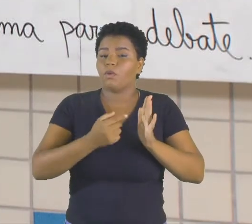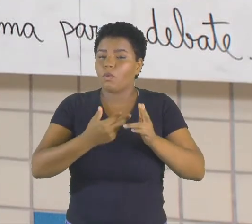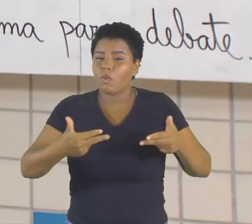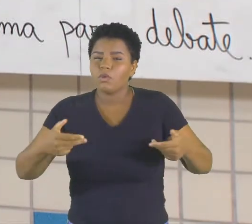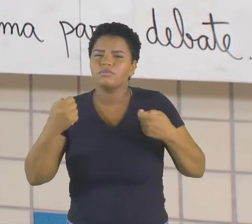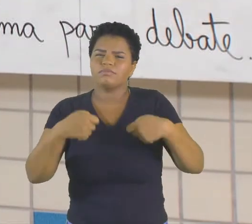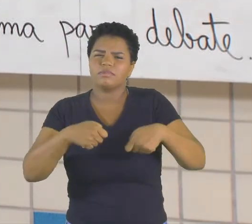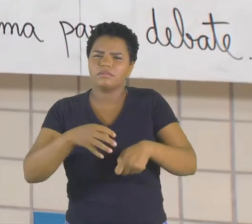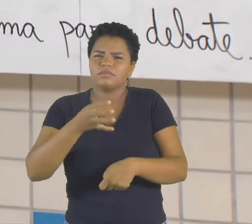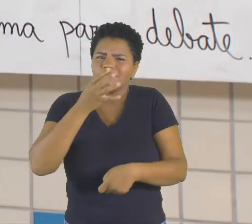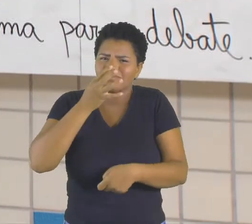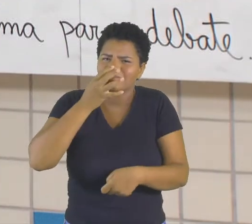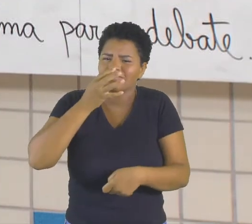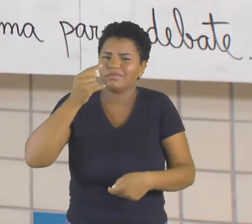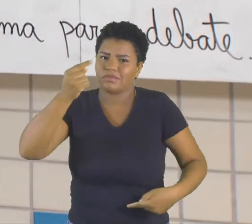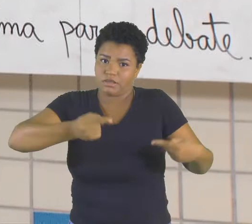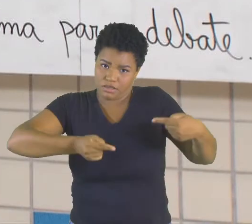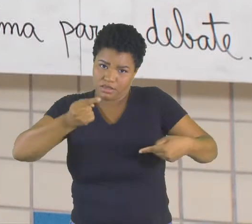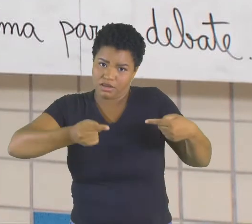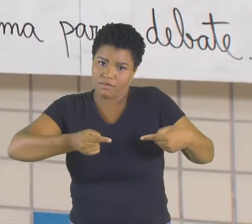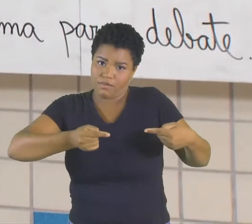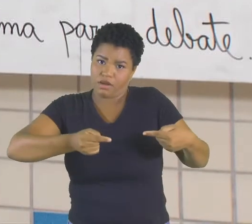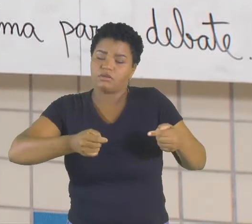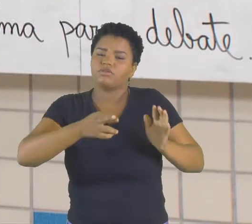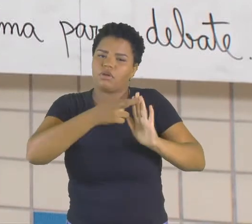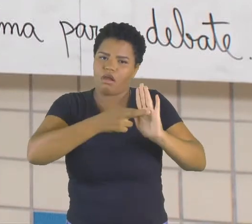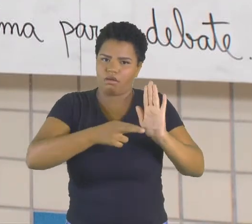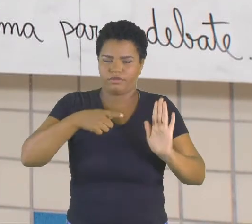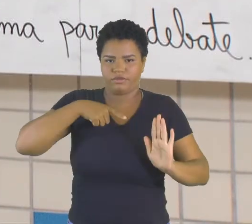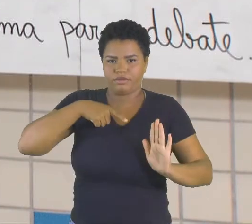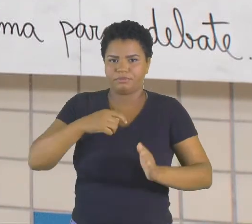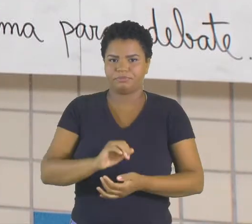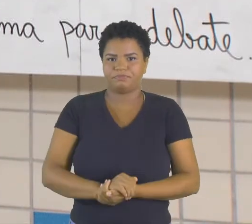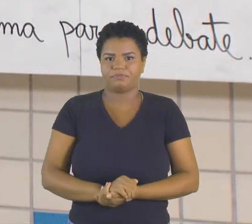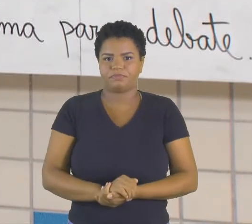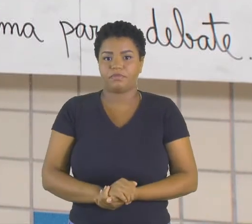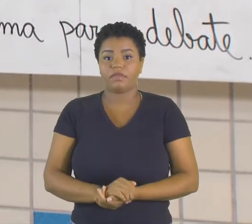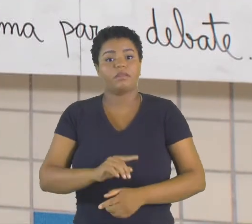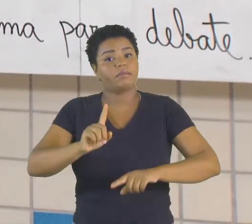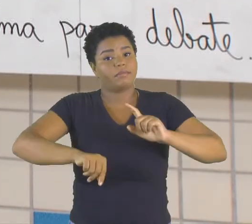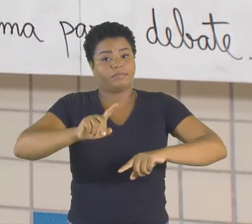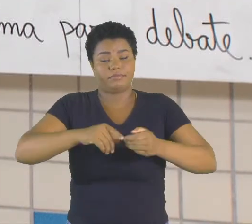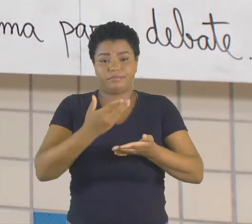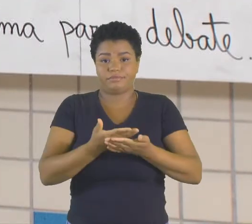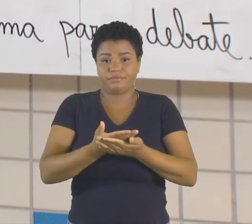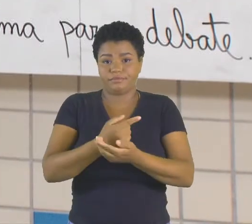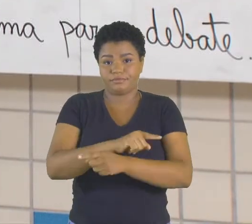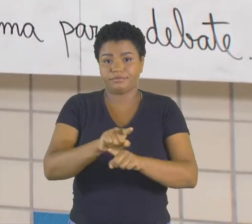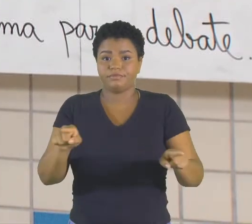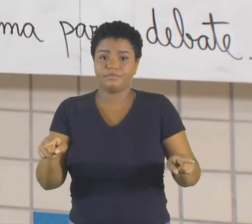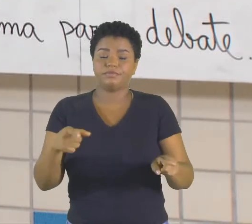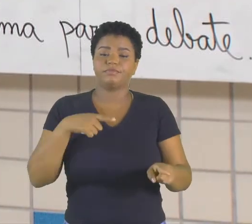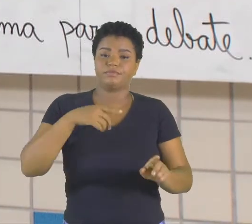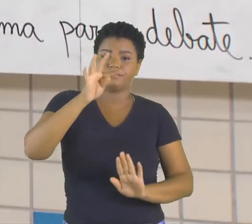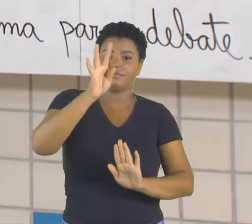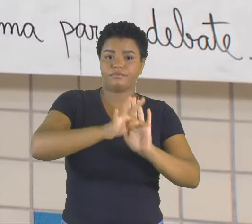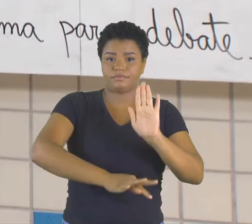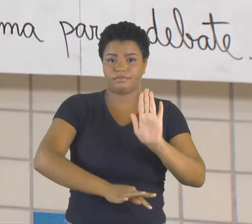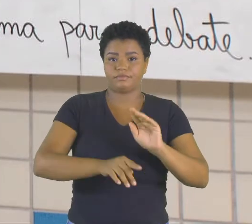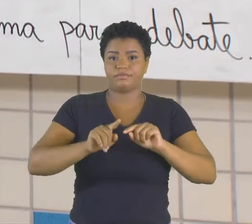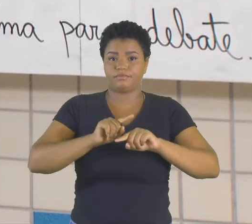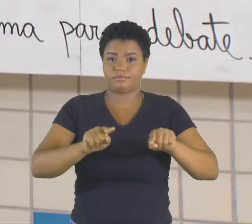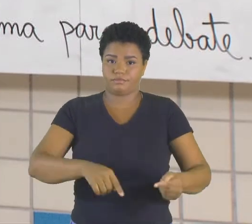nesse debate regrado. Então, lá no material de estudo de vocês, tem um texto para